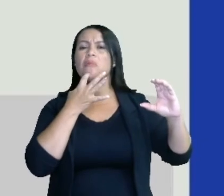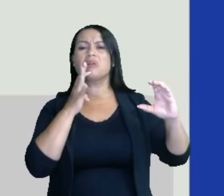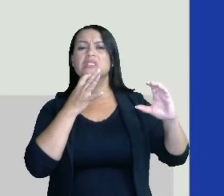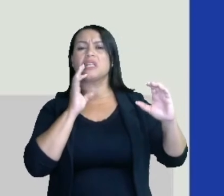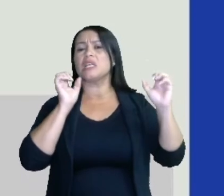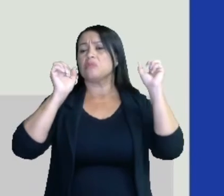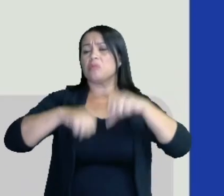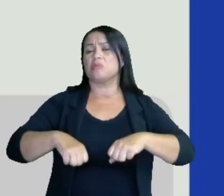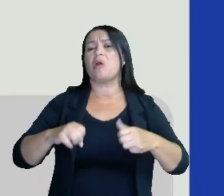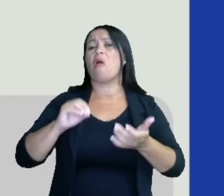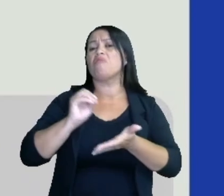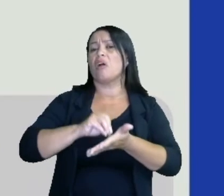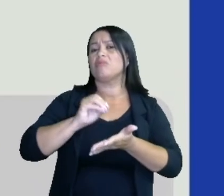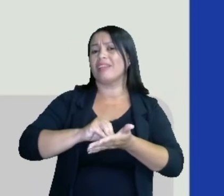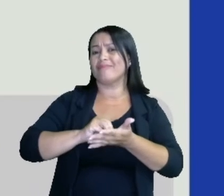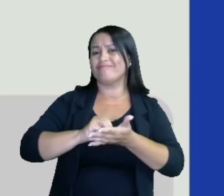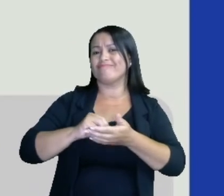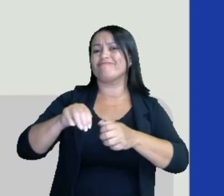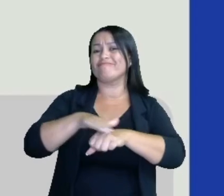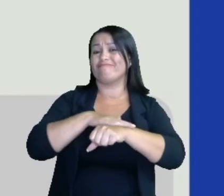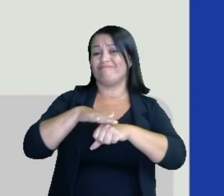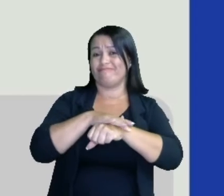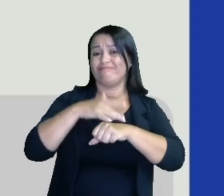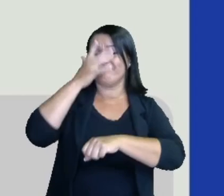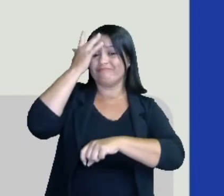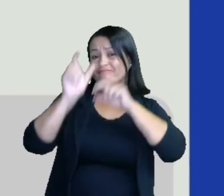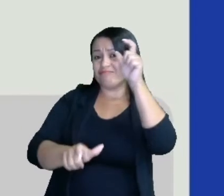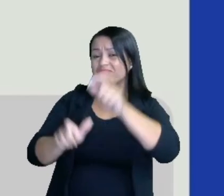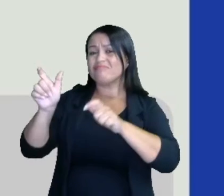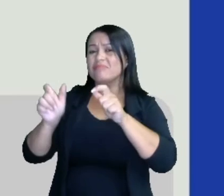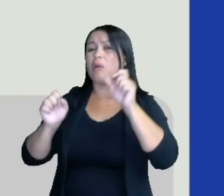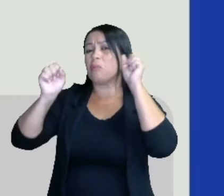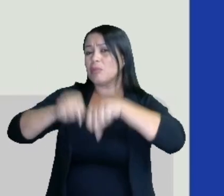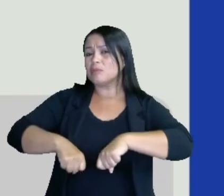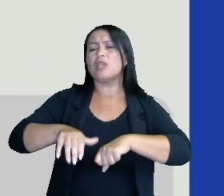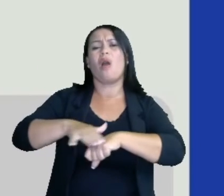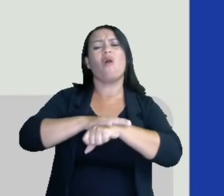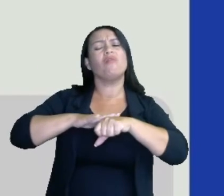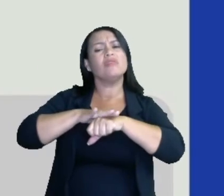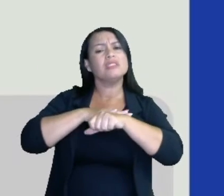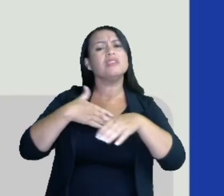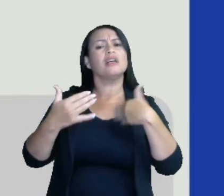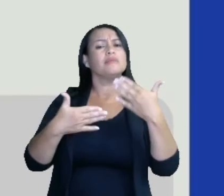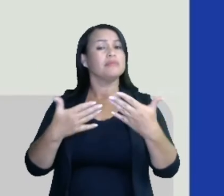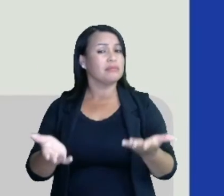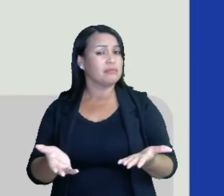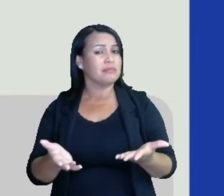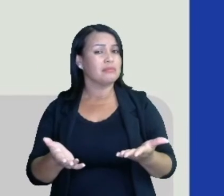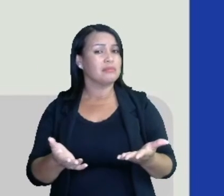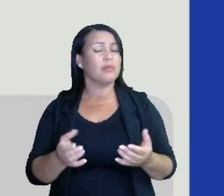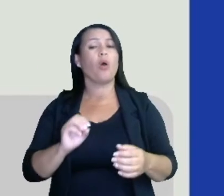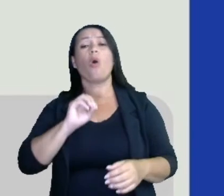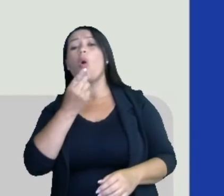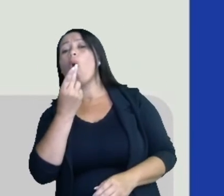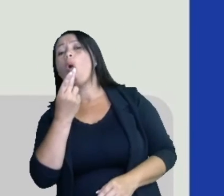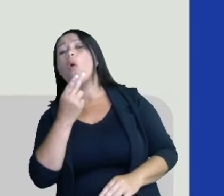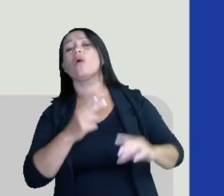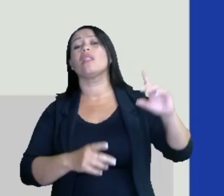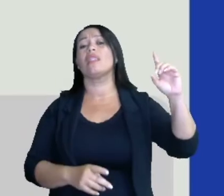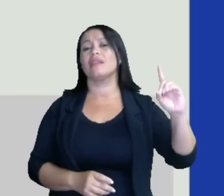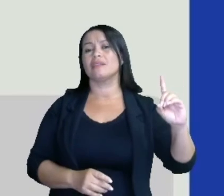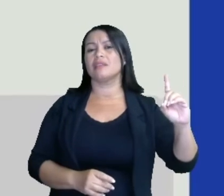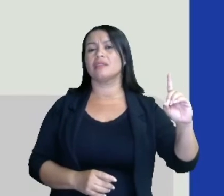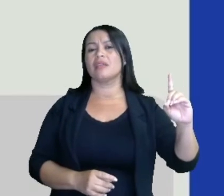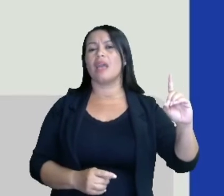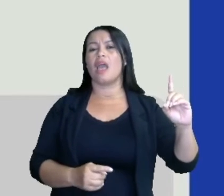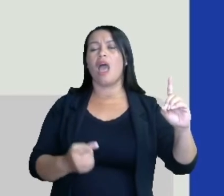possibilidades de diálogo. As pessoas desconhecem possibilidades de dialogar, de conversar. Ou letra D, desencontro